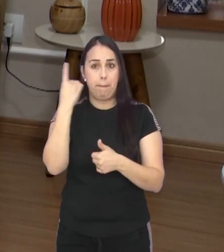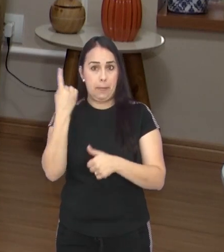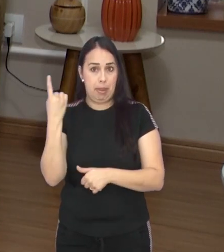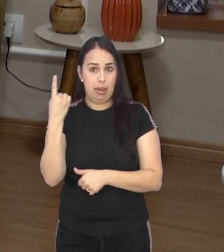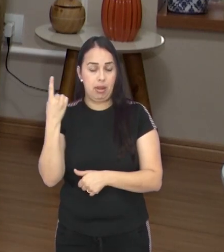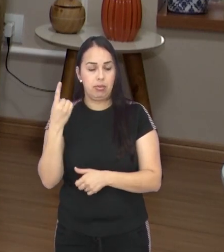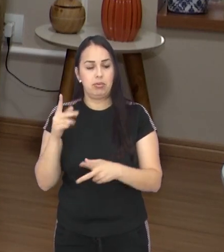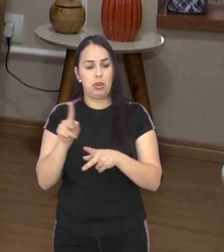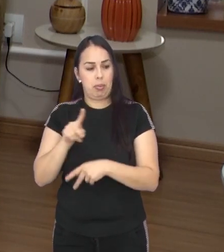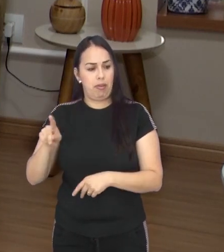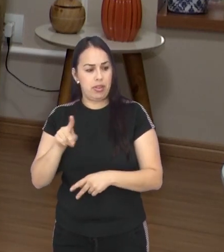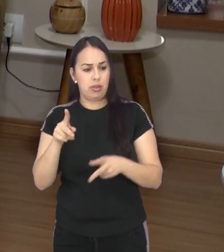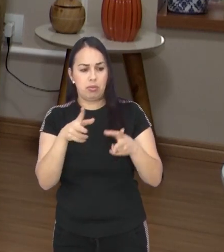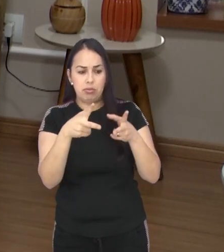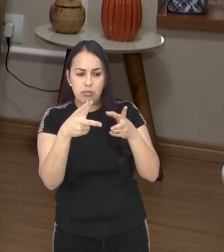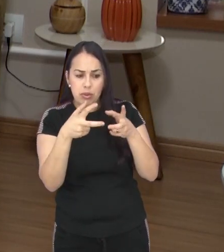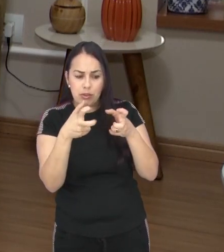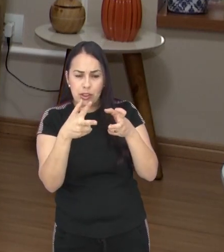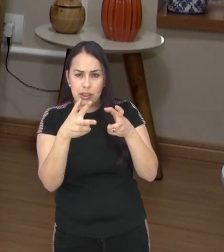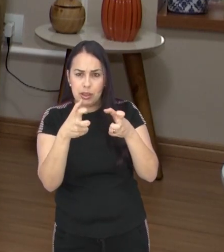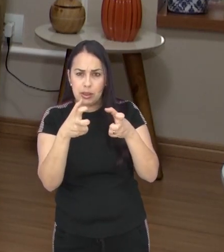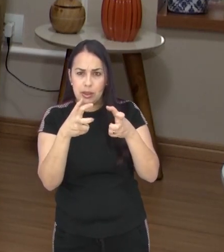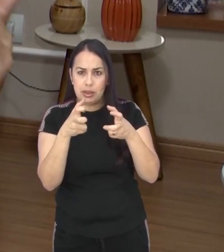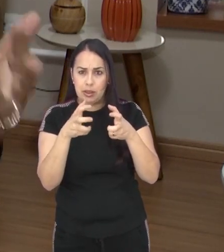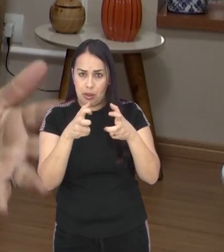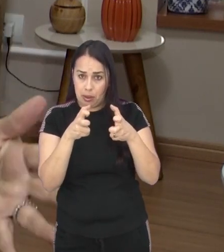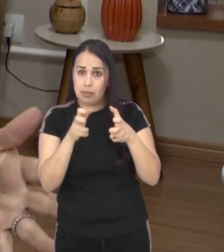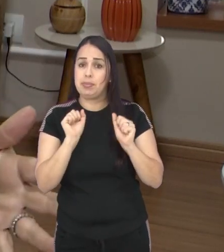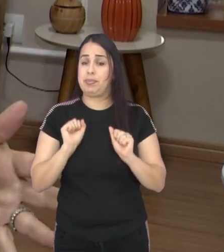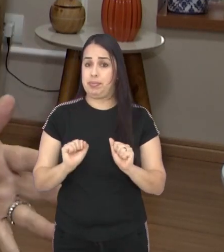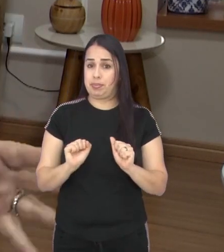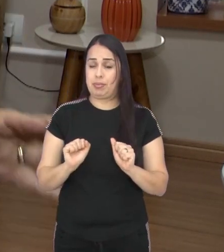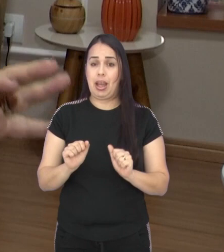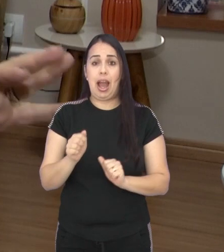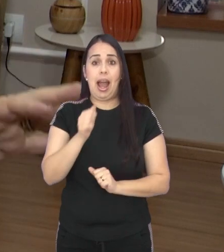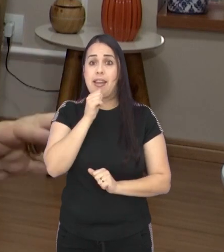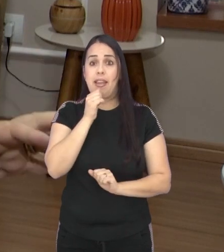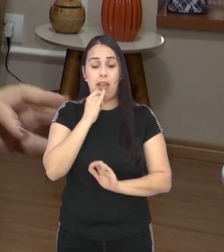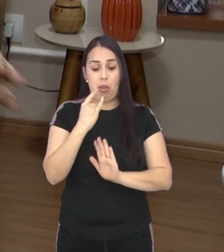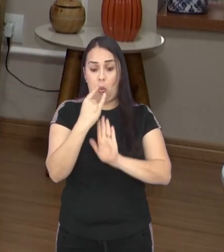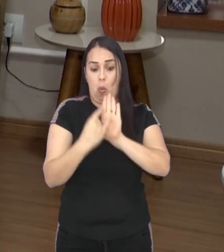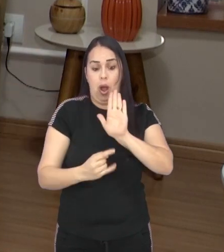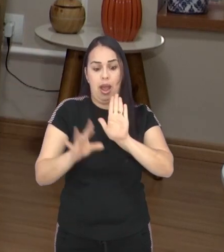Então, o diagnóstico ele é feito, primeiro, pelo profissional que está na